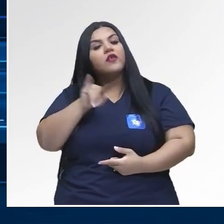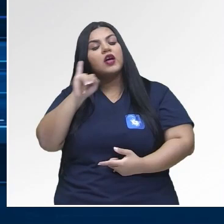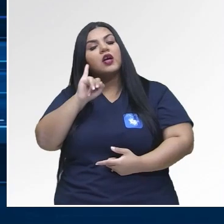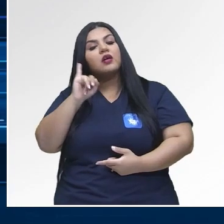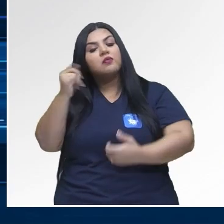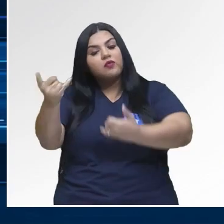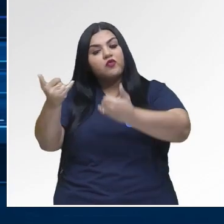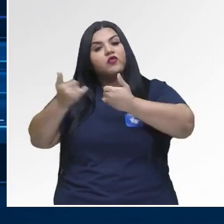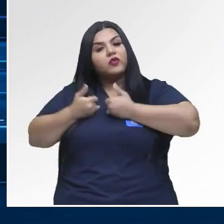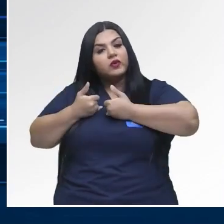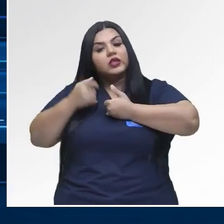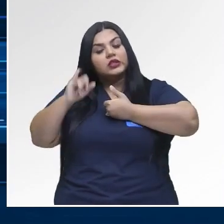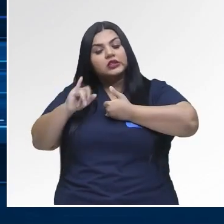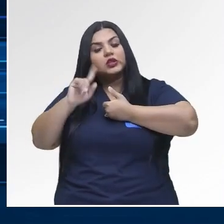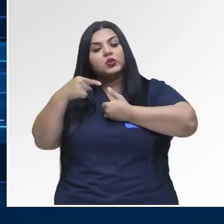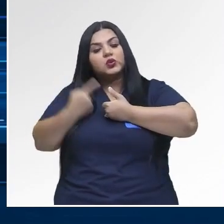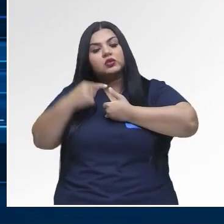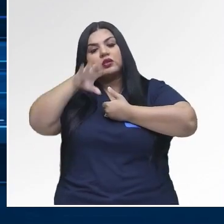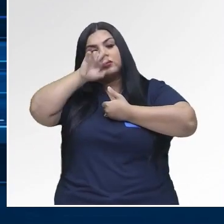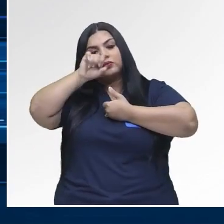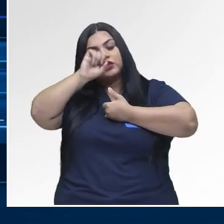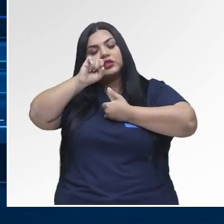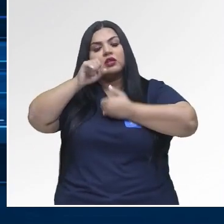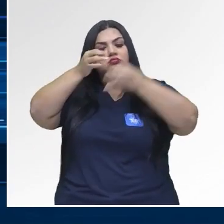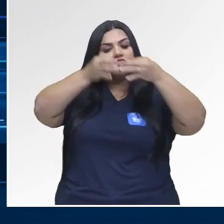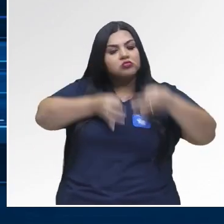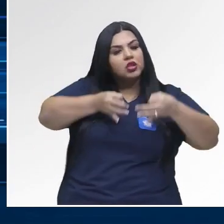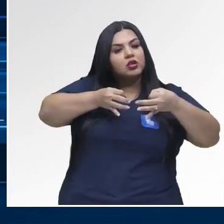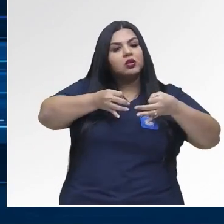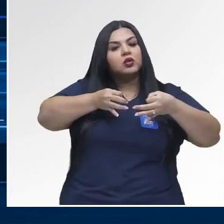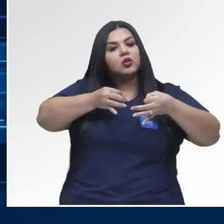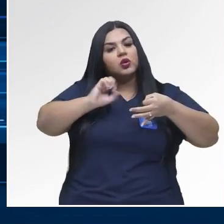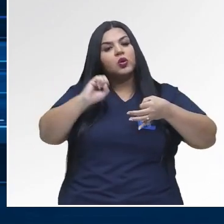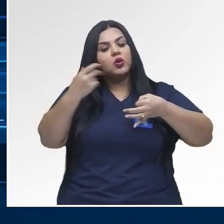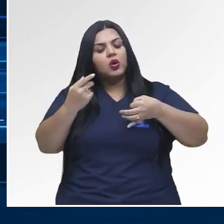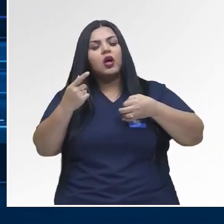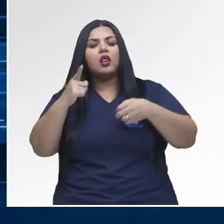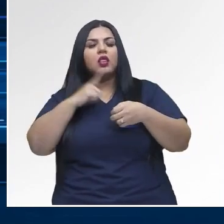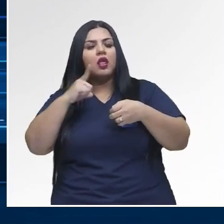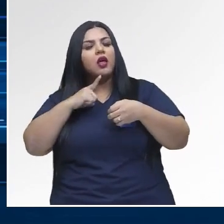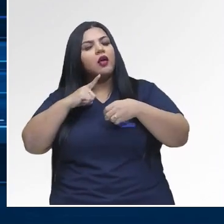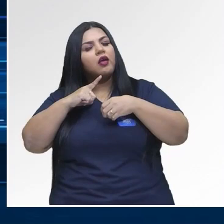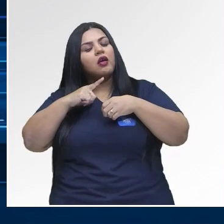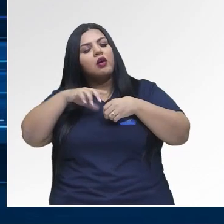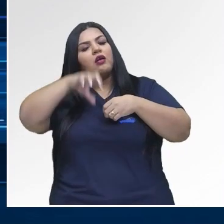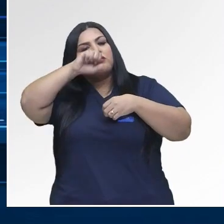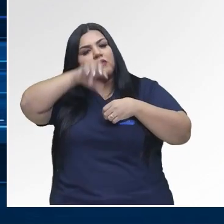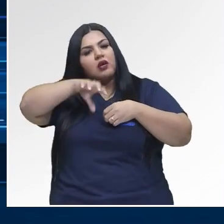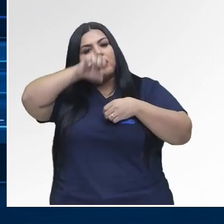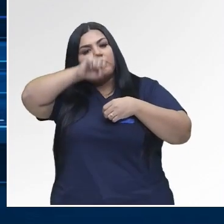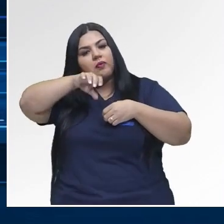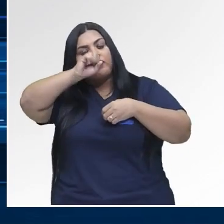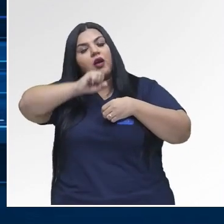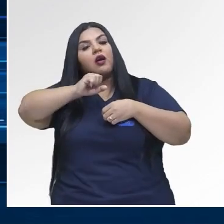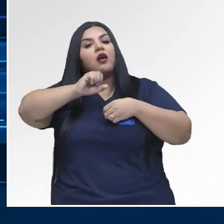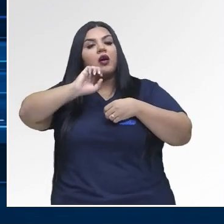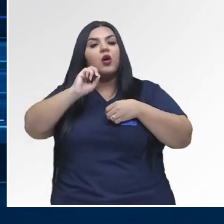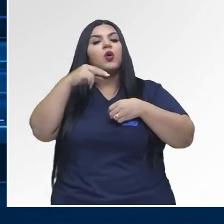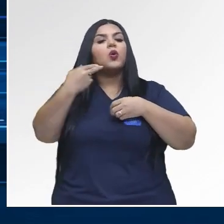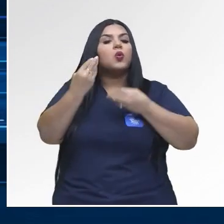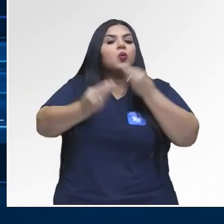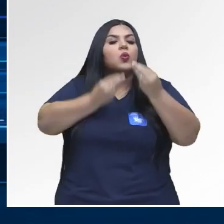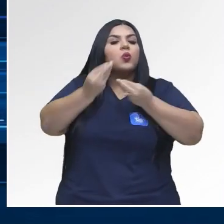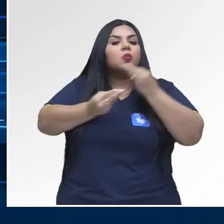dizer se a nossa respiração está adequada, se a gente tem que respirar com mais frequência, mais rapidamente, como é que está